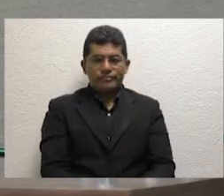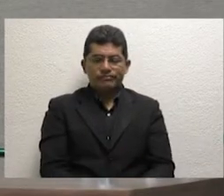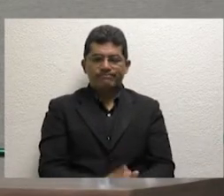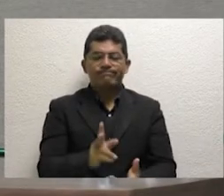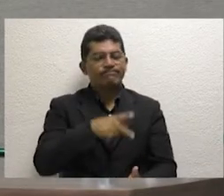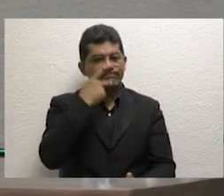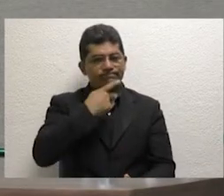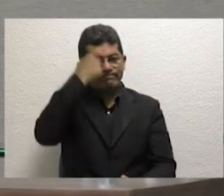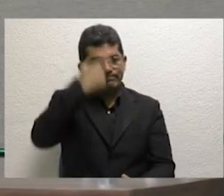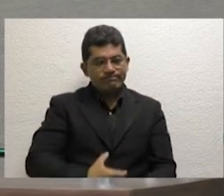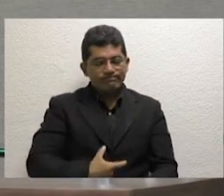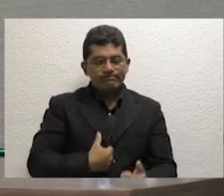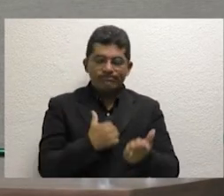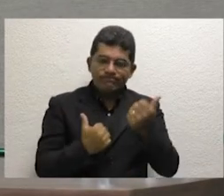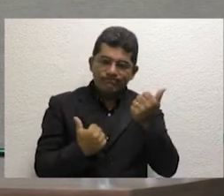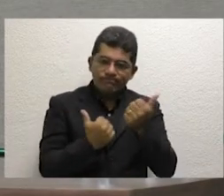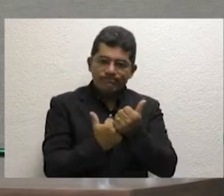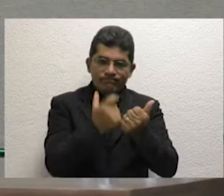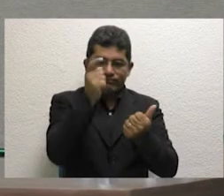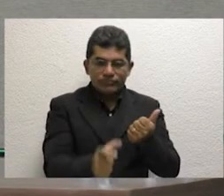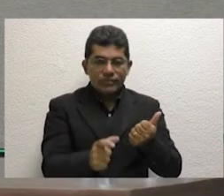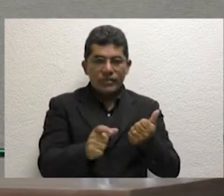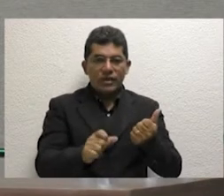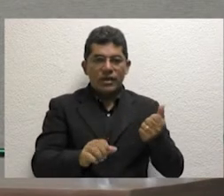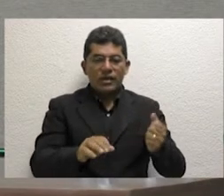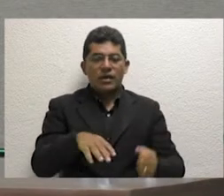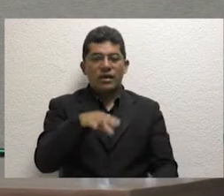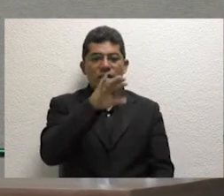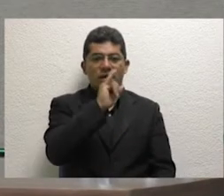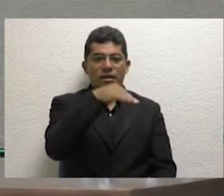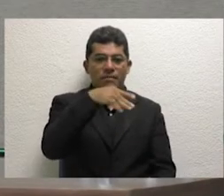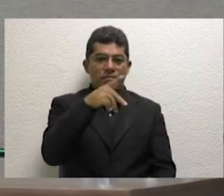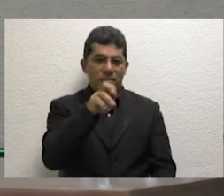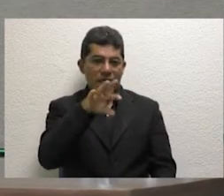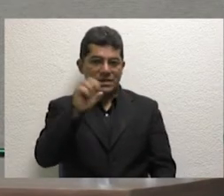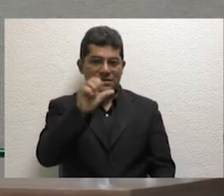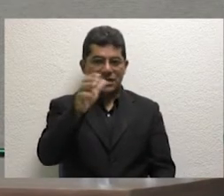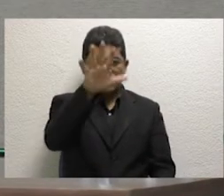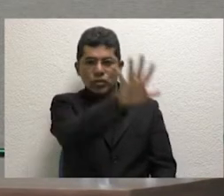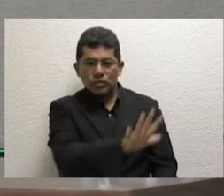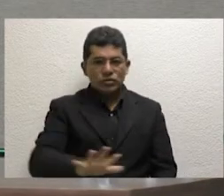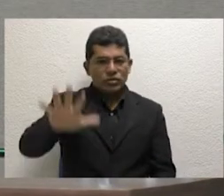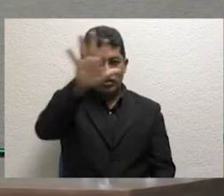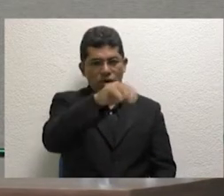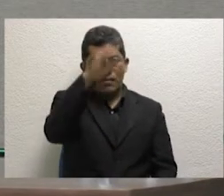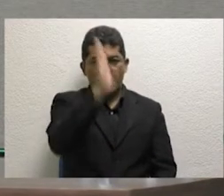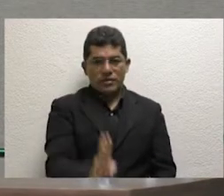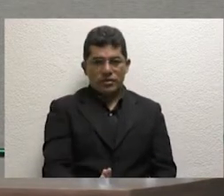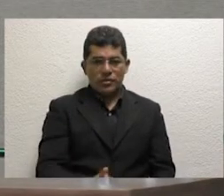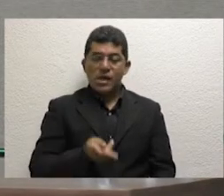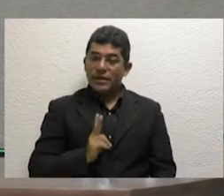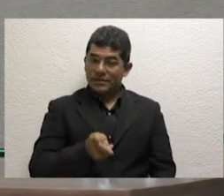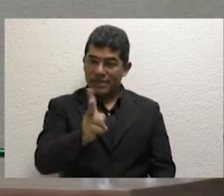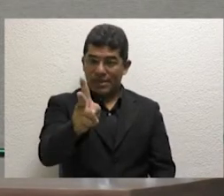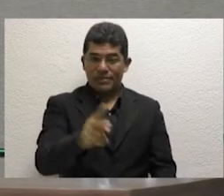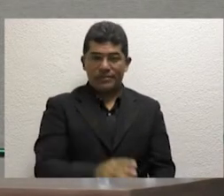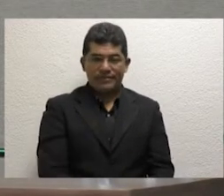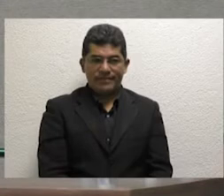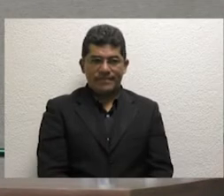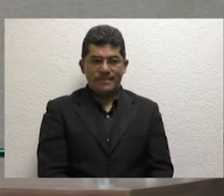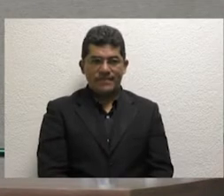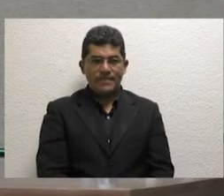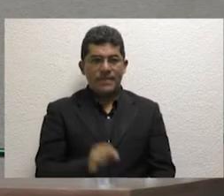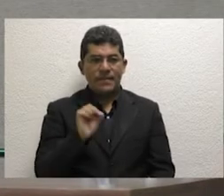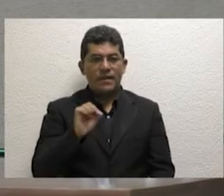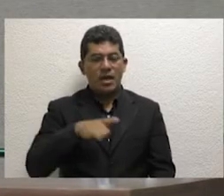manifestar a minha solidariedade à imprensa brasileira de modo geral. Todas as vezes que